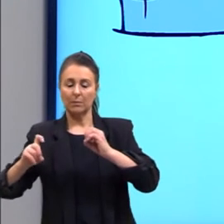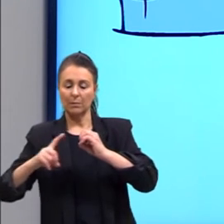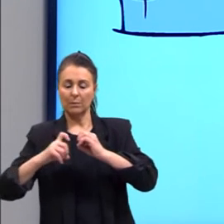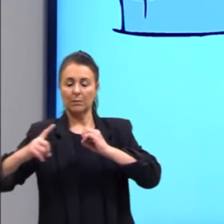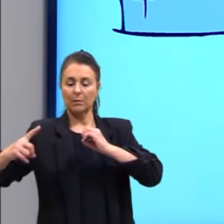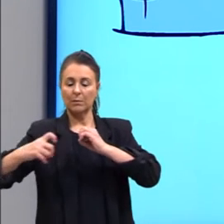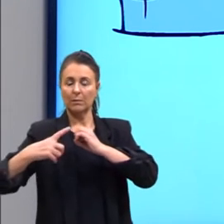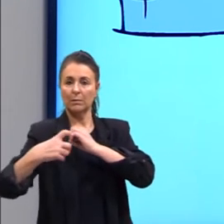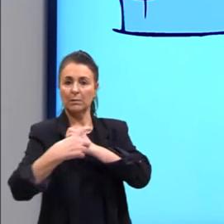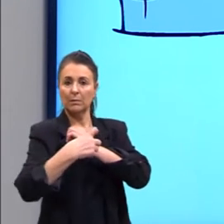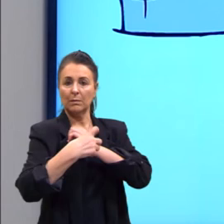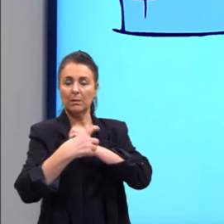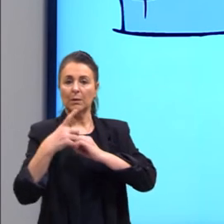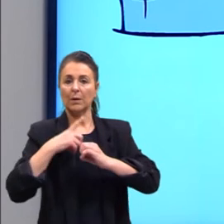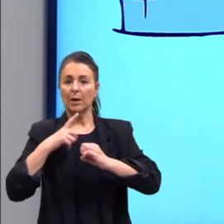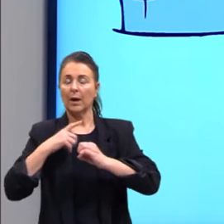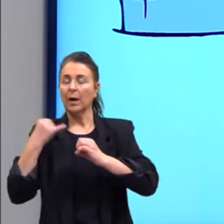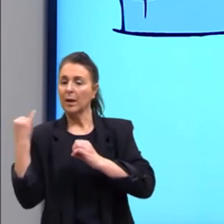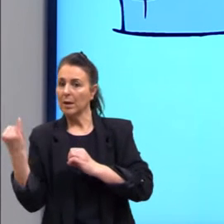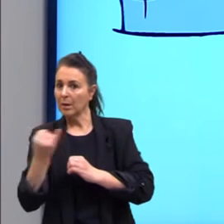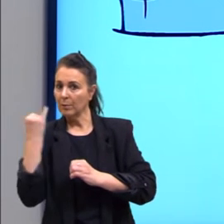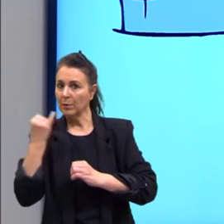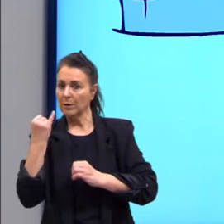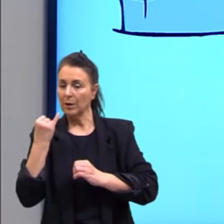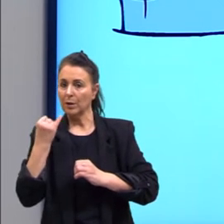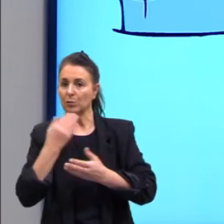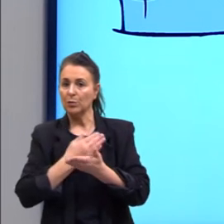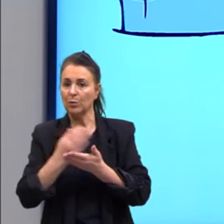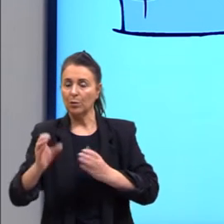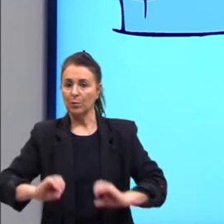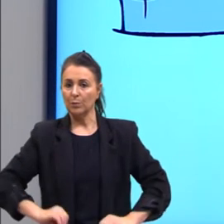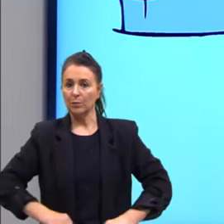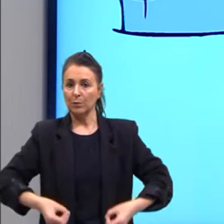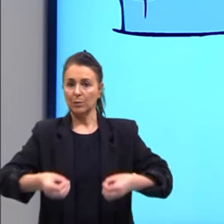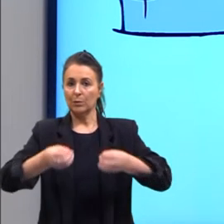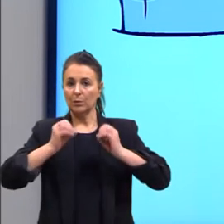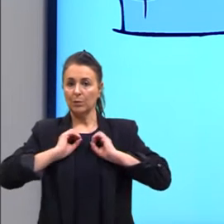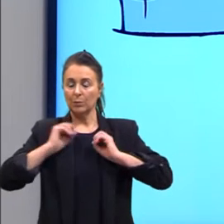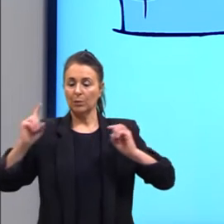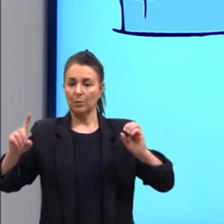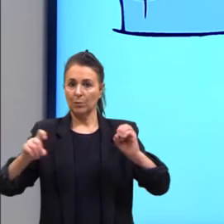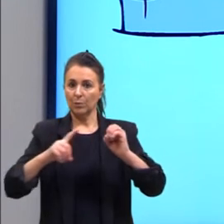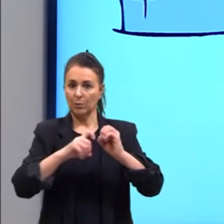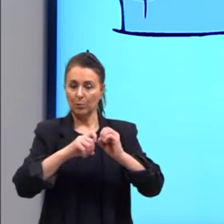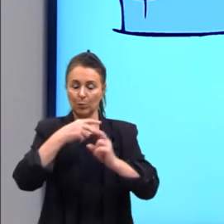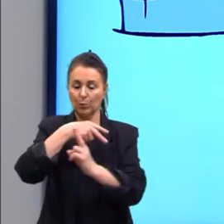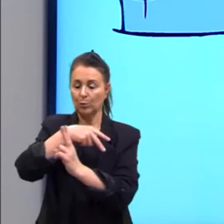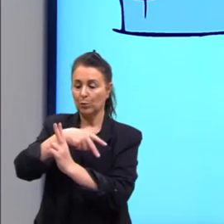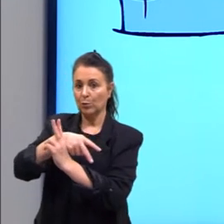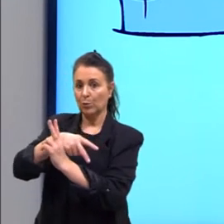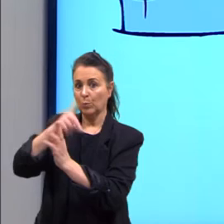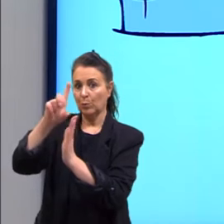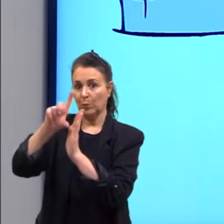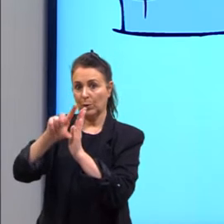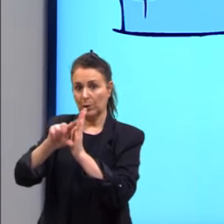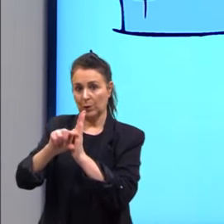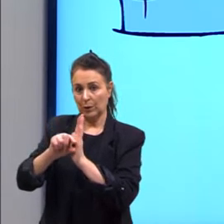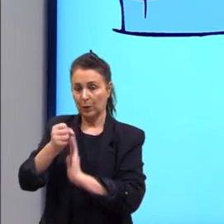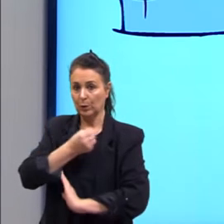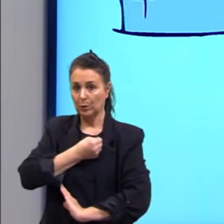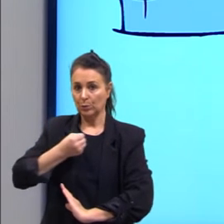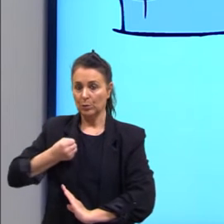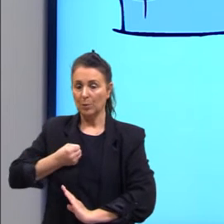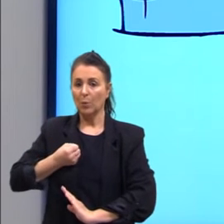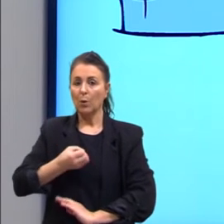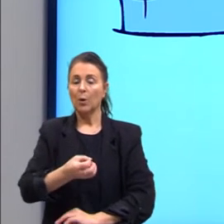fundamental a formação de gametas com o número cromossômico reduzido e que